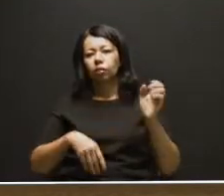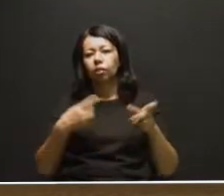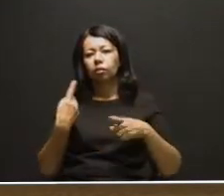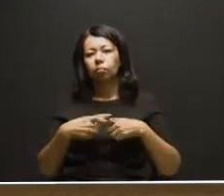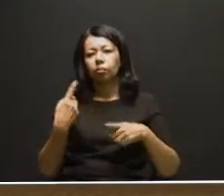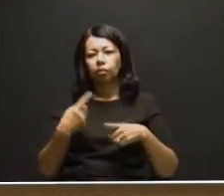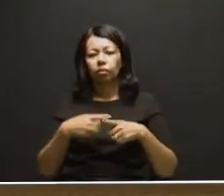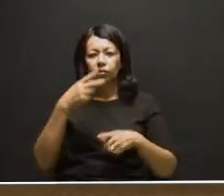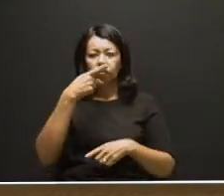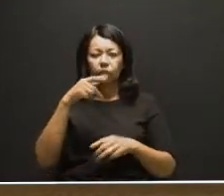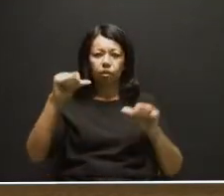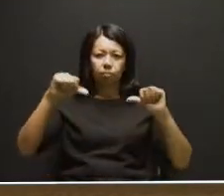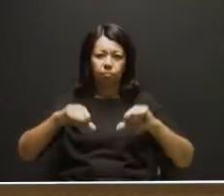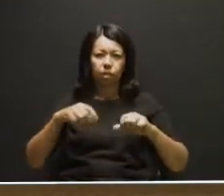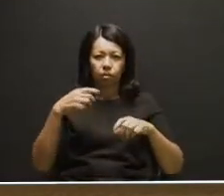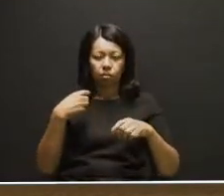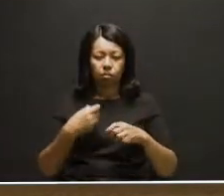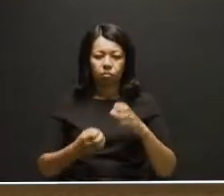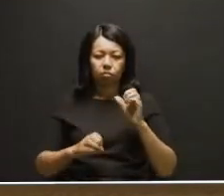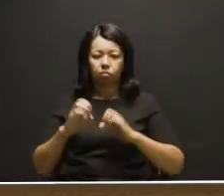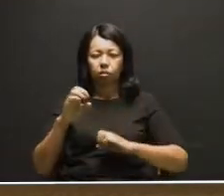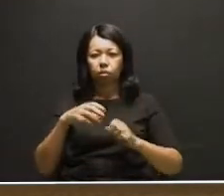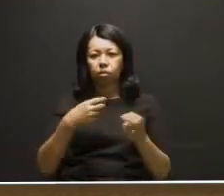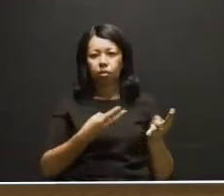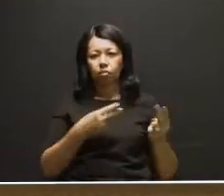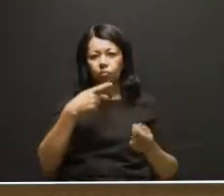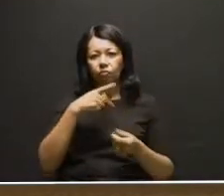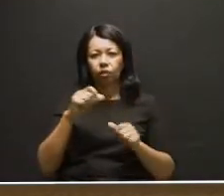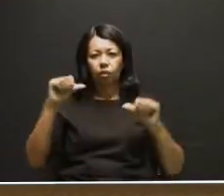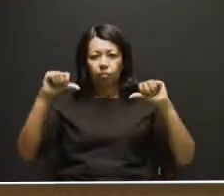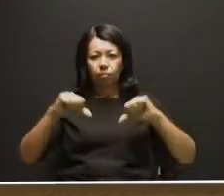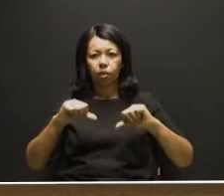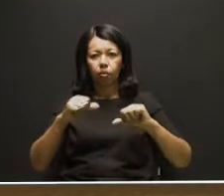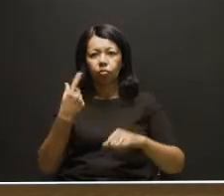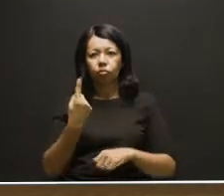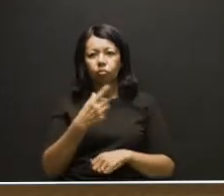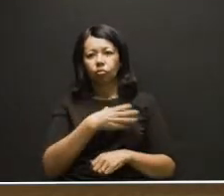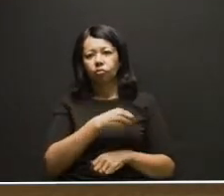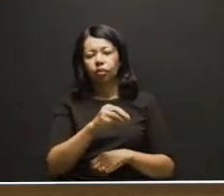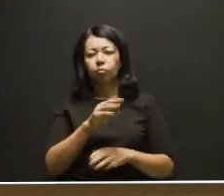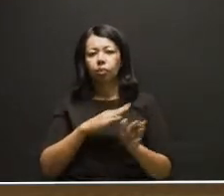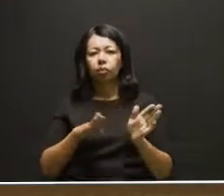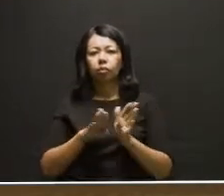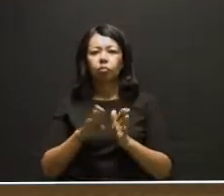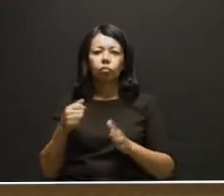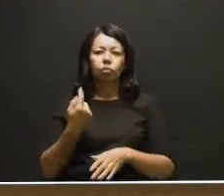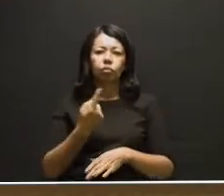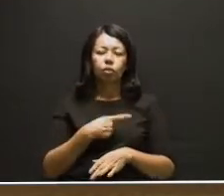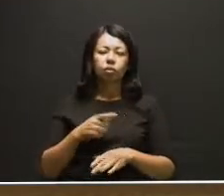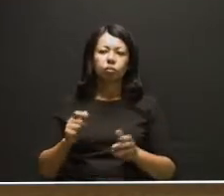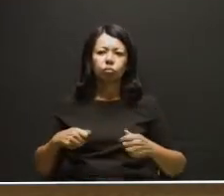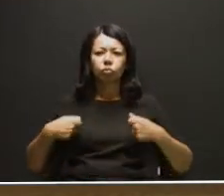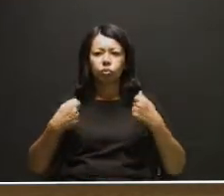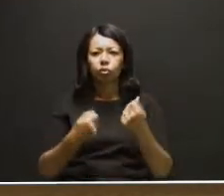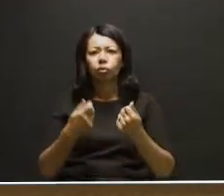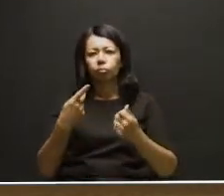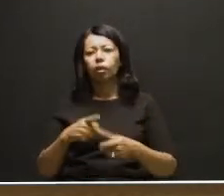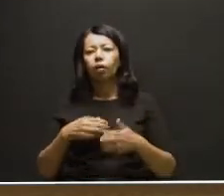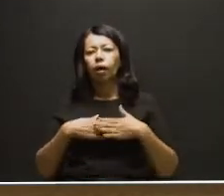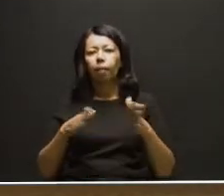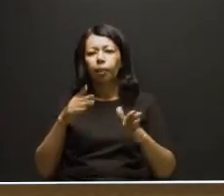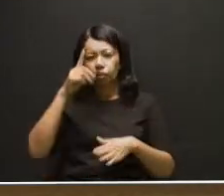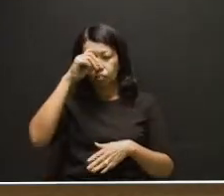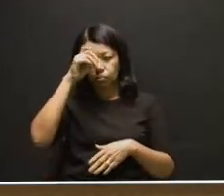falar mal da fundação como falar mal de um filho porque todos nós aqui nos esforçamos ao máximo para reabrir o hospital